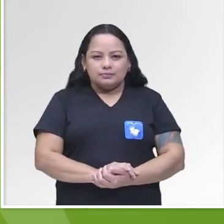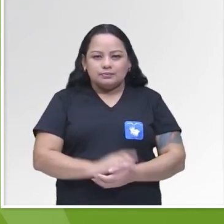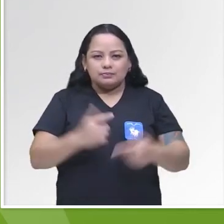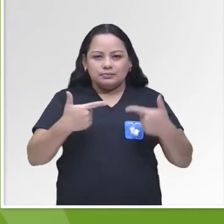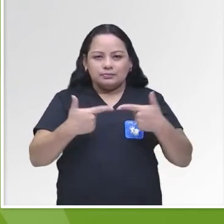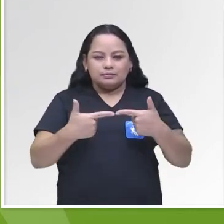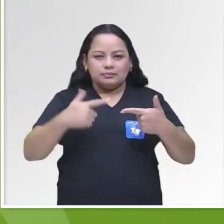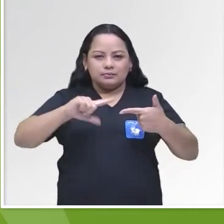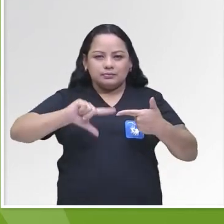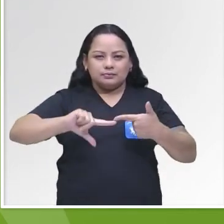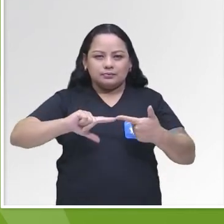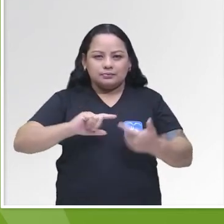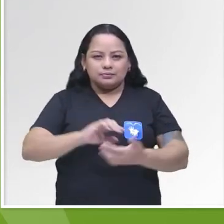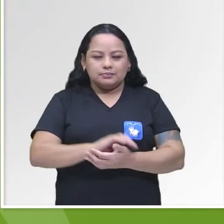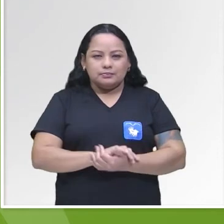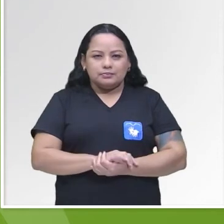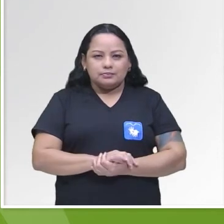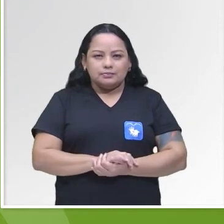cis-trans.